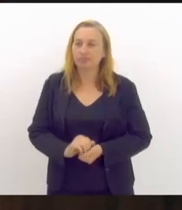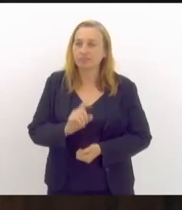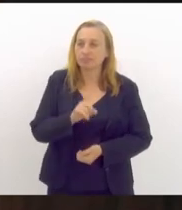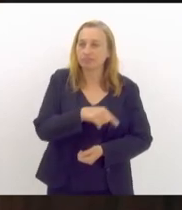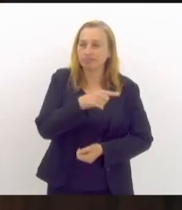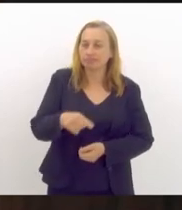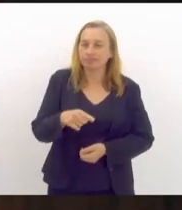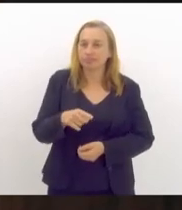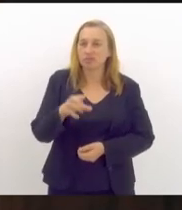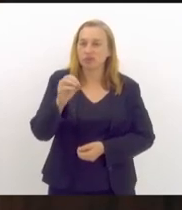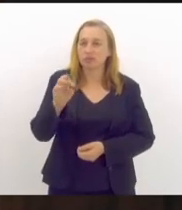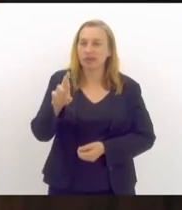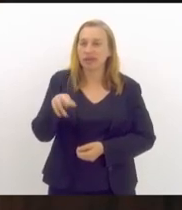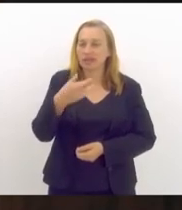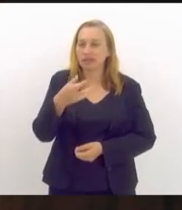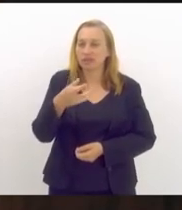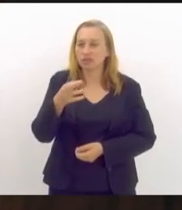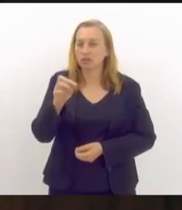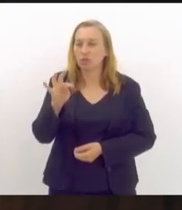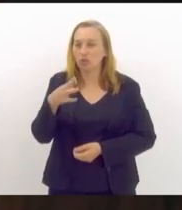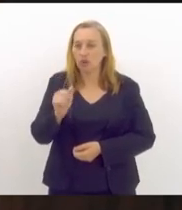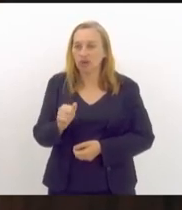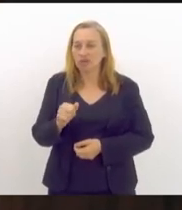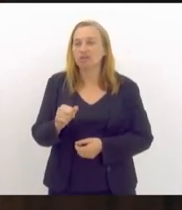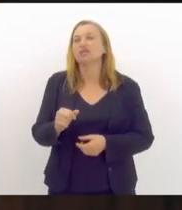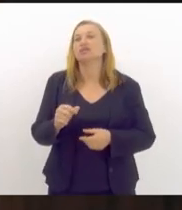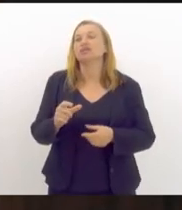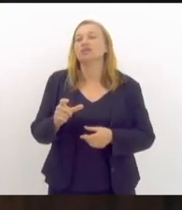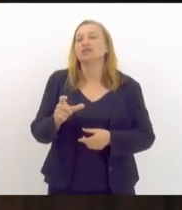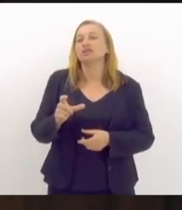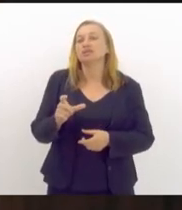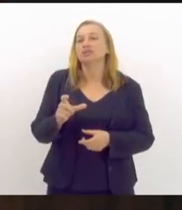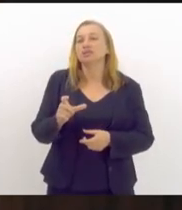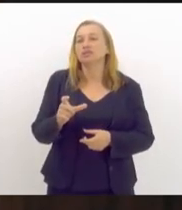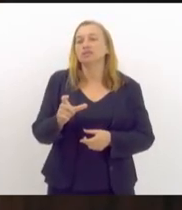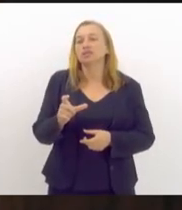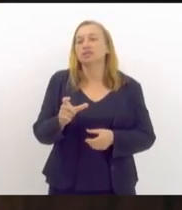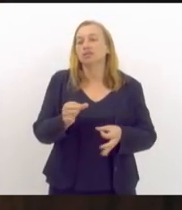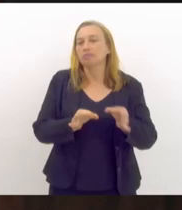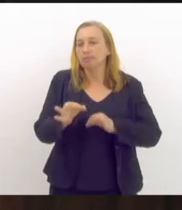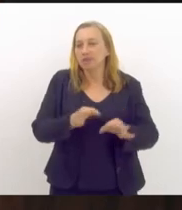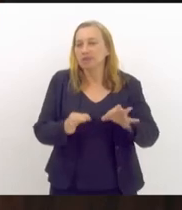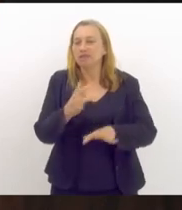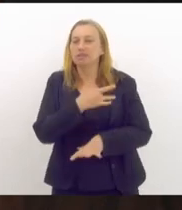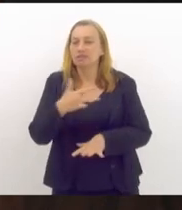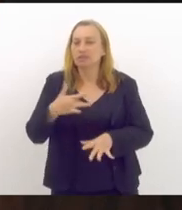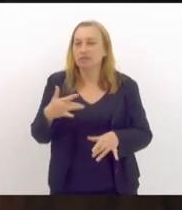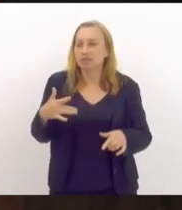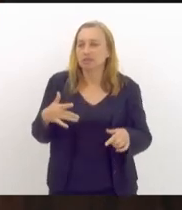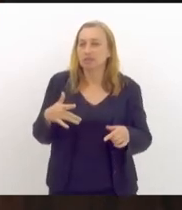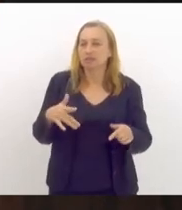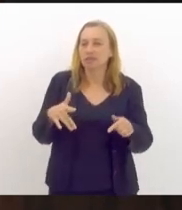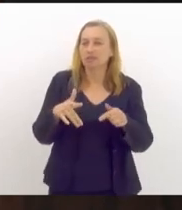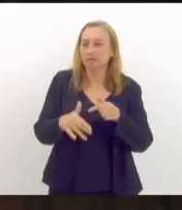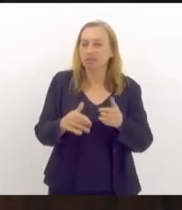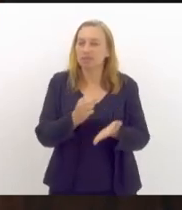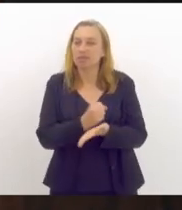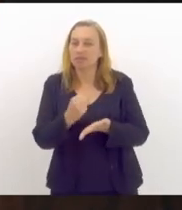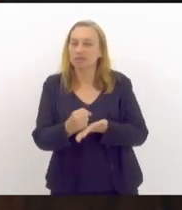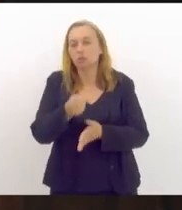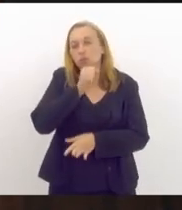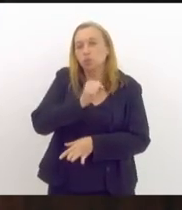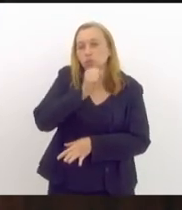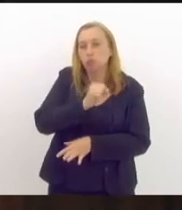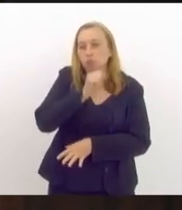as operadoras de plano de saúde a estabelecer o critérios que dificultam ou impossibilita a sua contratação por idosos